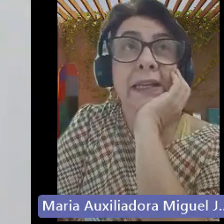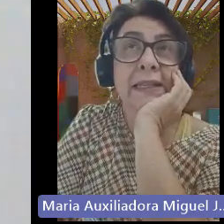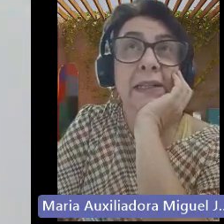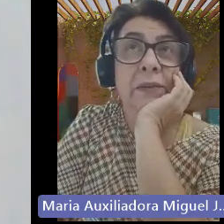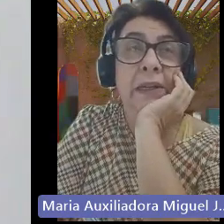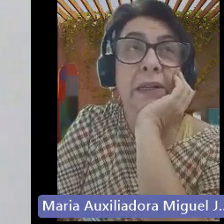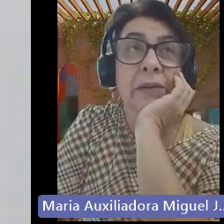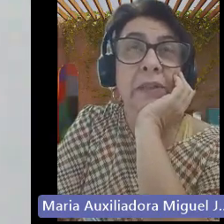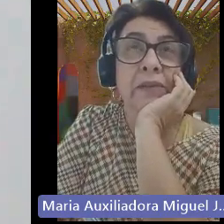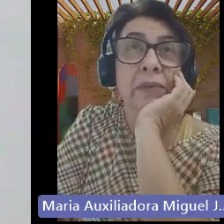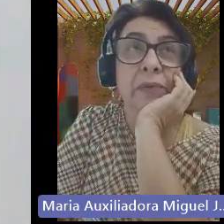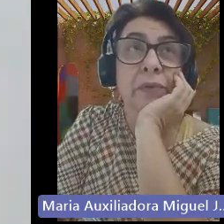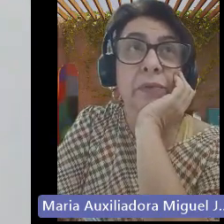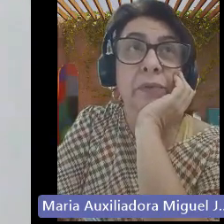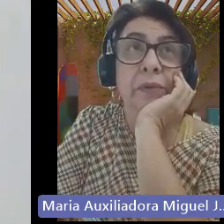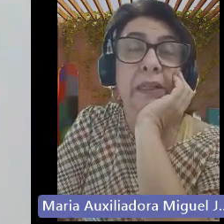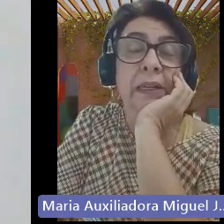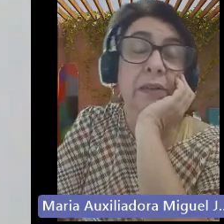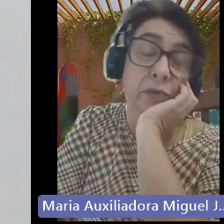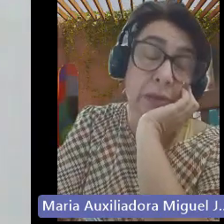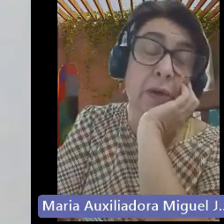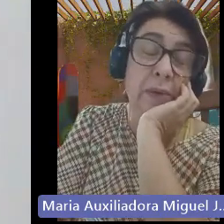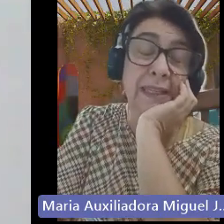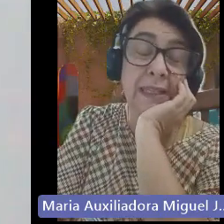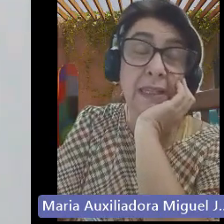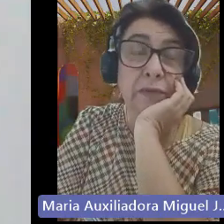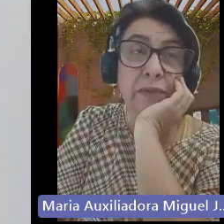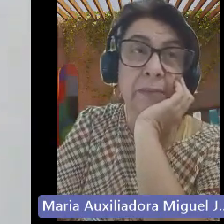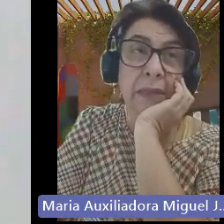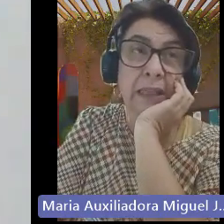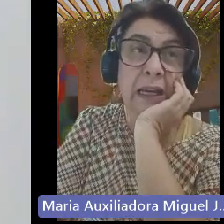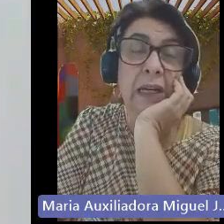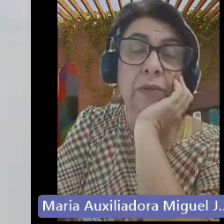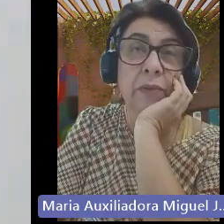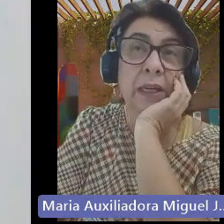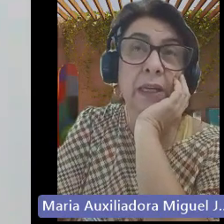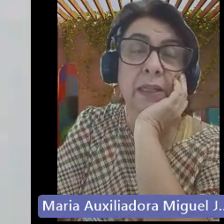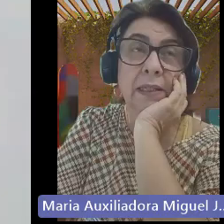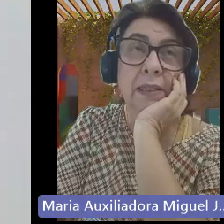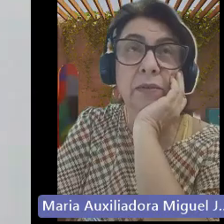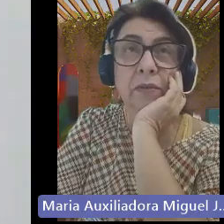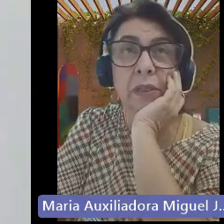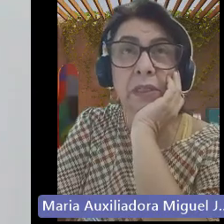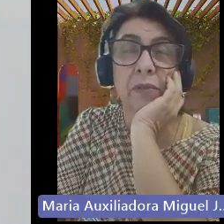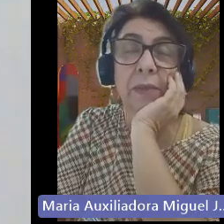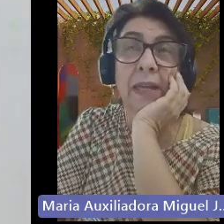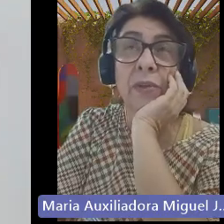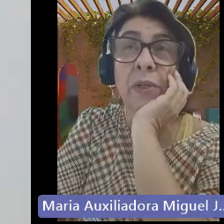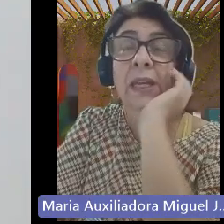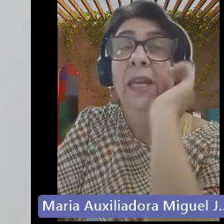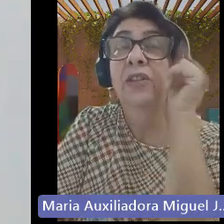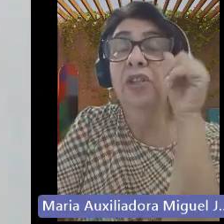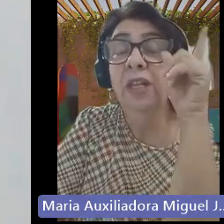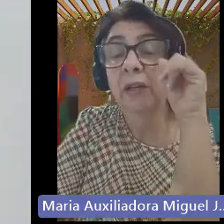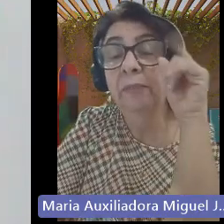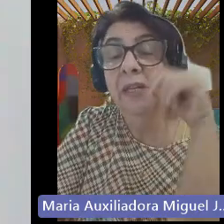Em relação ao nível ao ensino fundamental, ensino